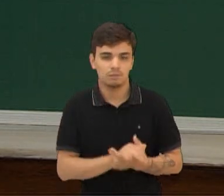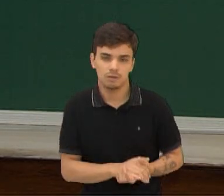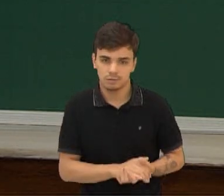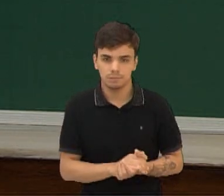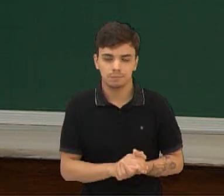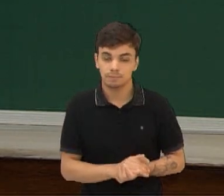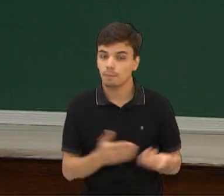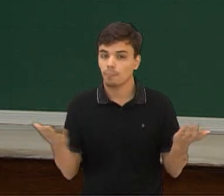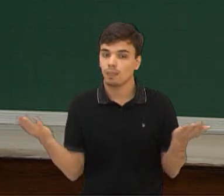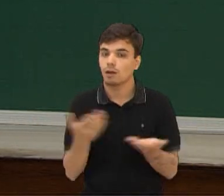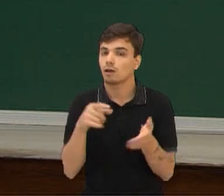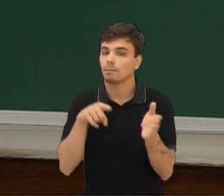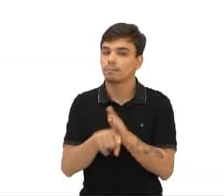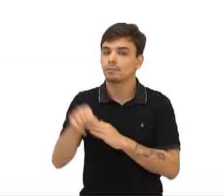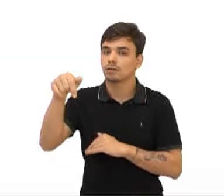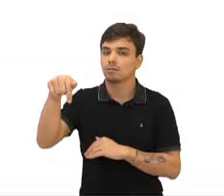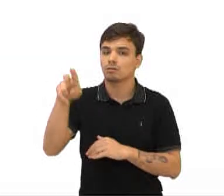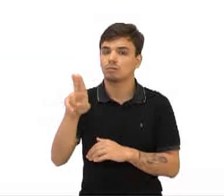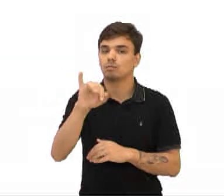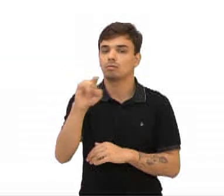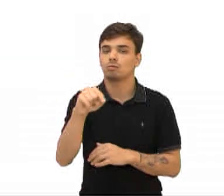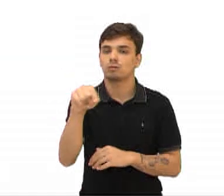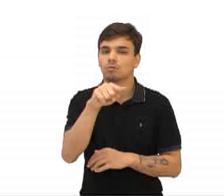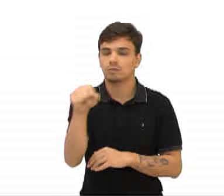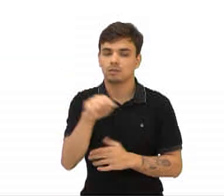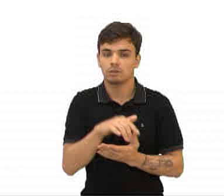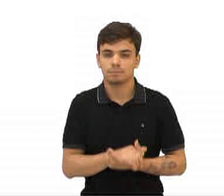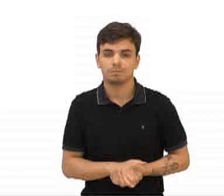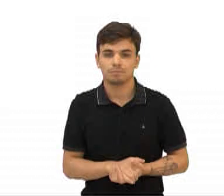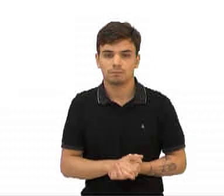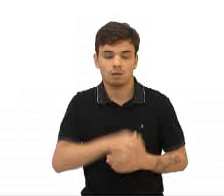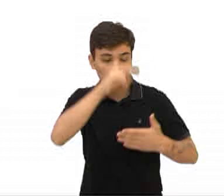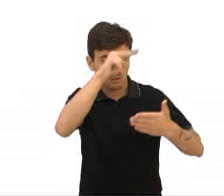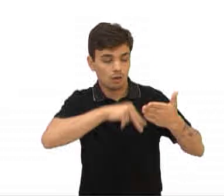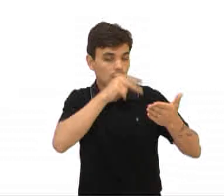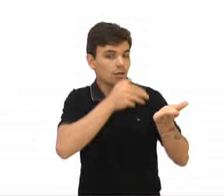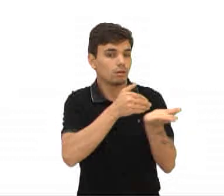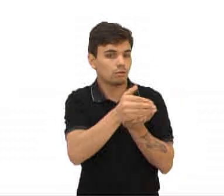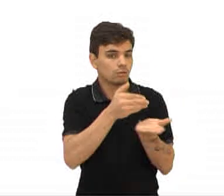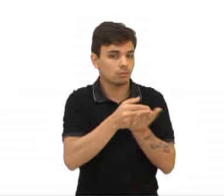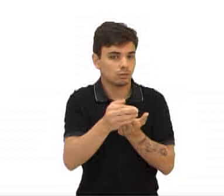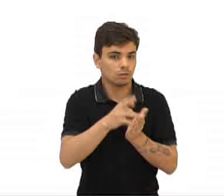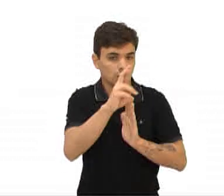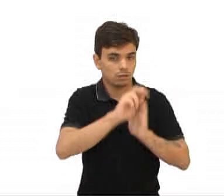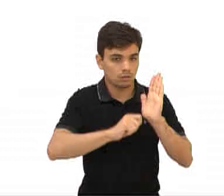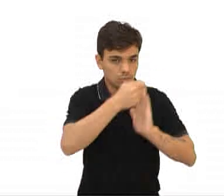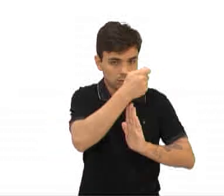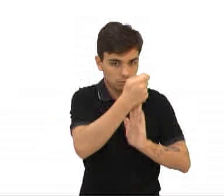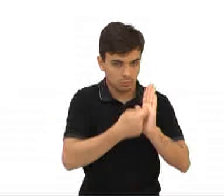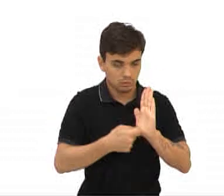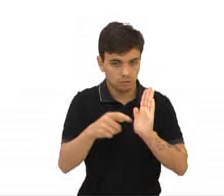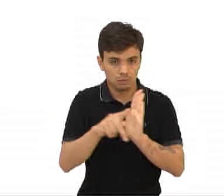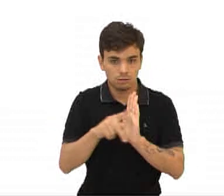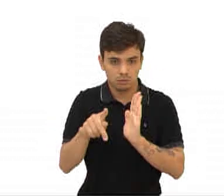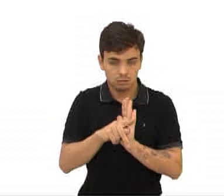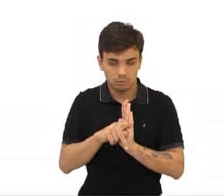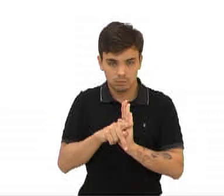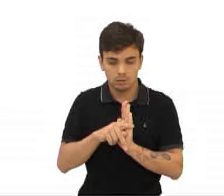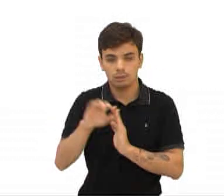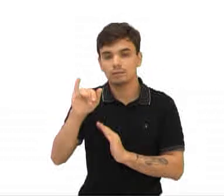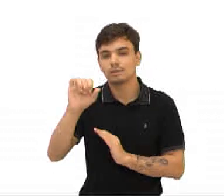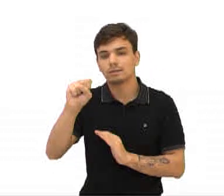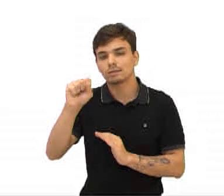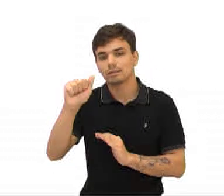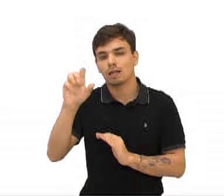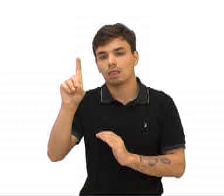né? E agora eu tenho um quiz para você. Vamos lá? Leia a introdução da redação da Isadora Peter Furtado,